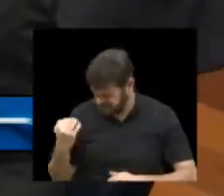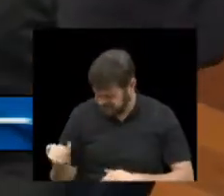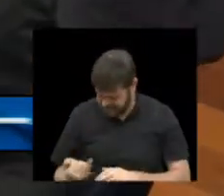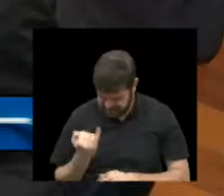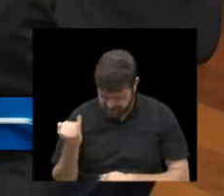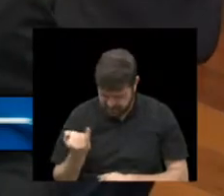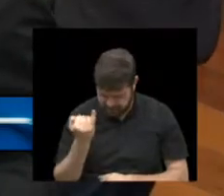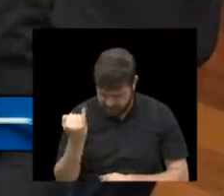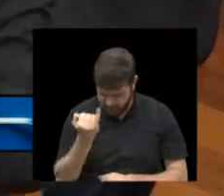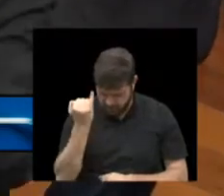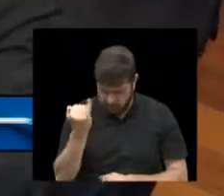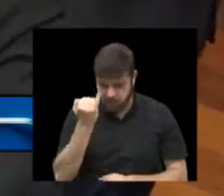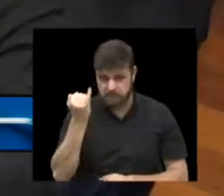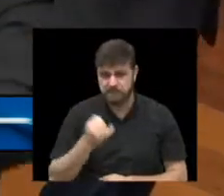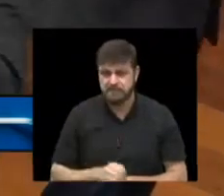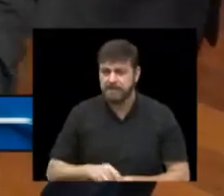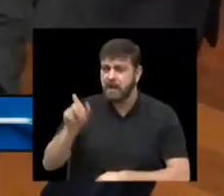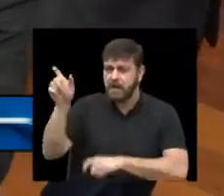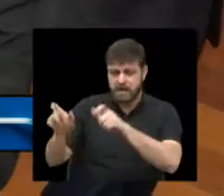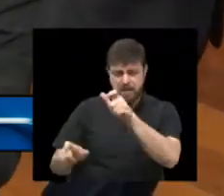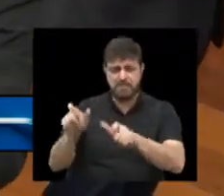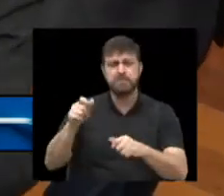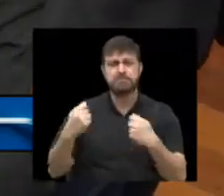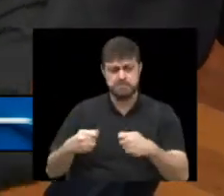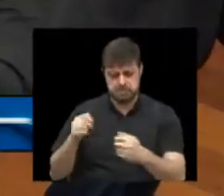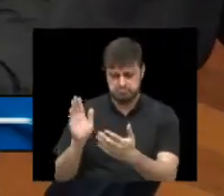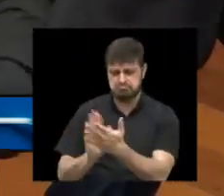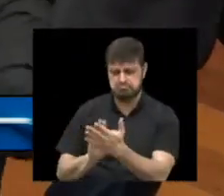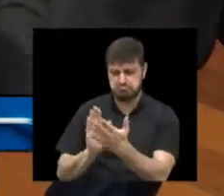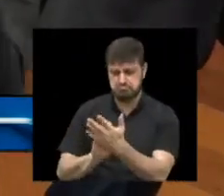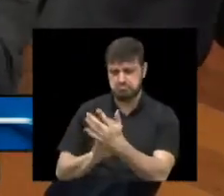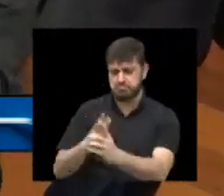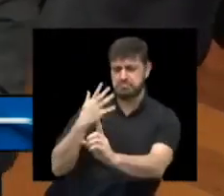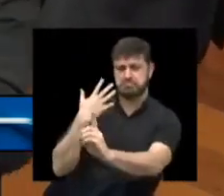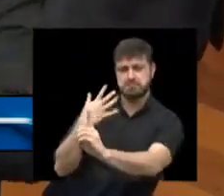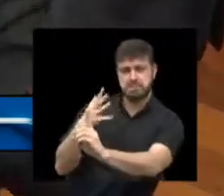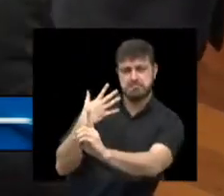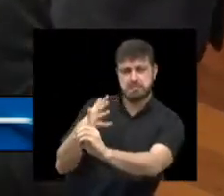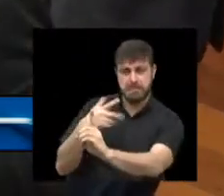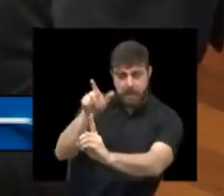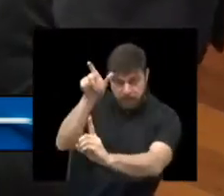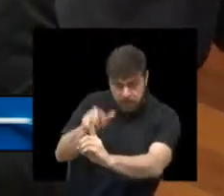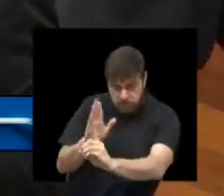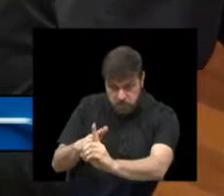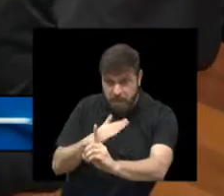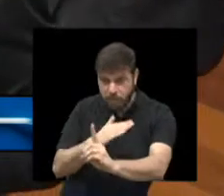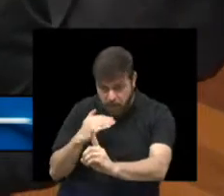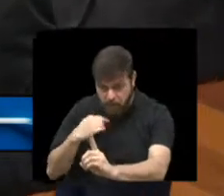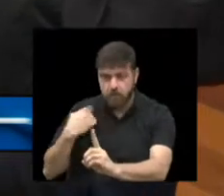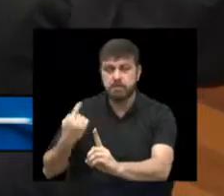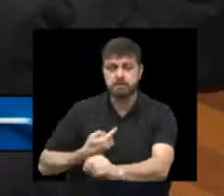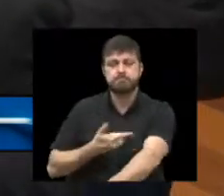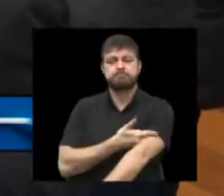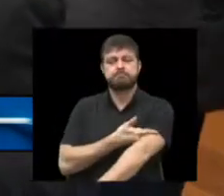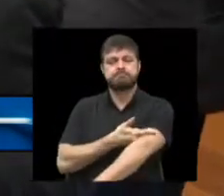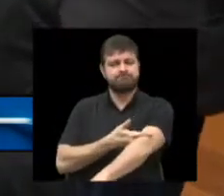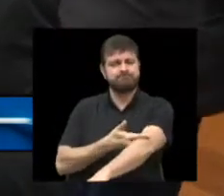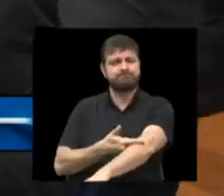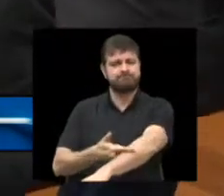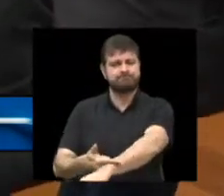nossa cidade. Essas pessoas têm que ser honradas, nós temos que honrar a memória dessas pessoas. E uma das maneiras